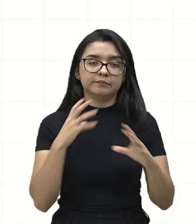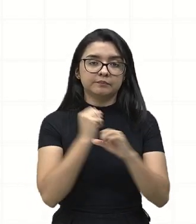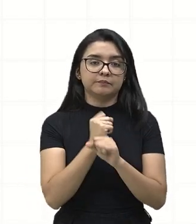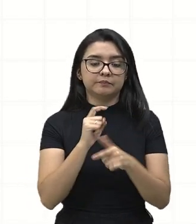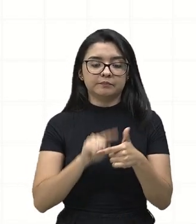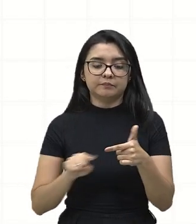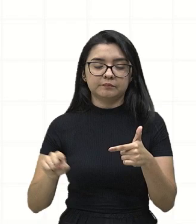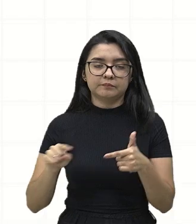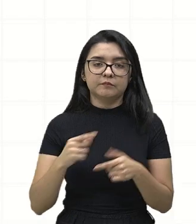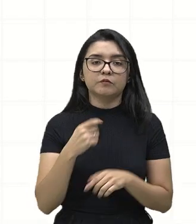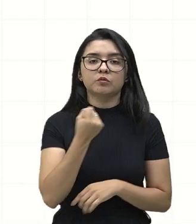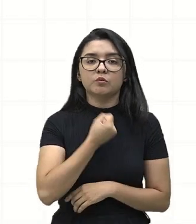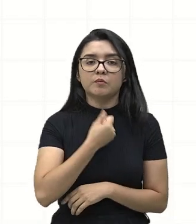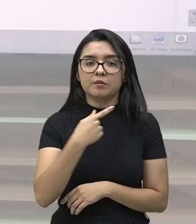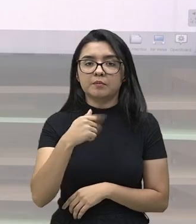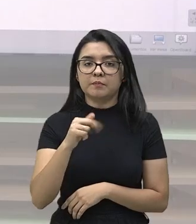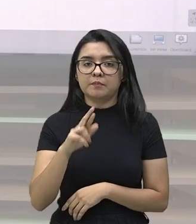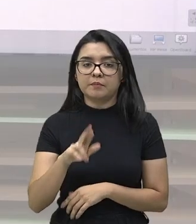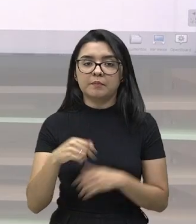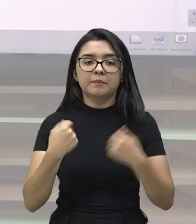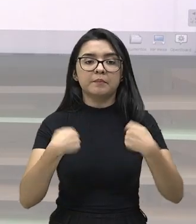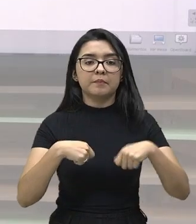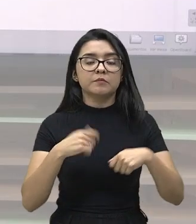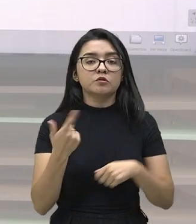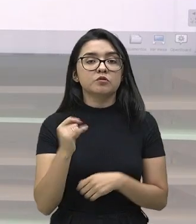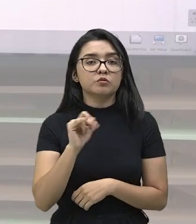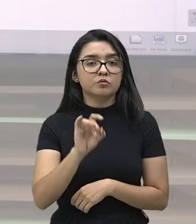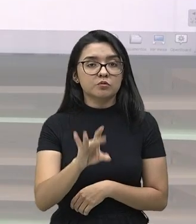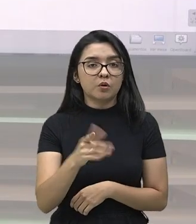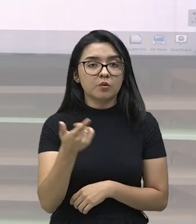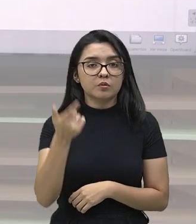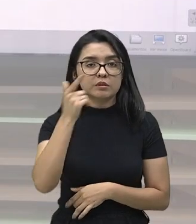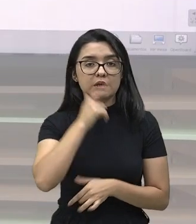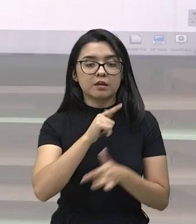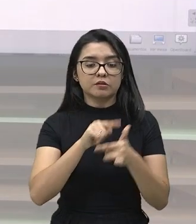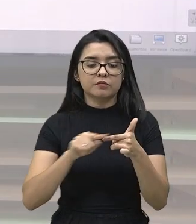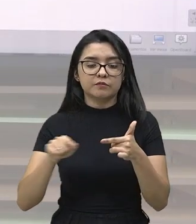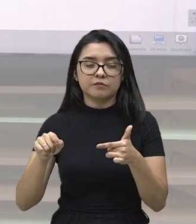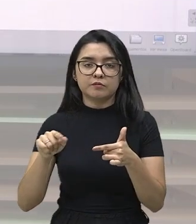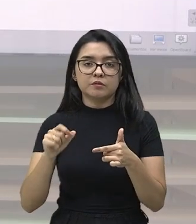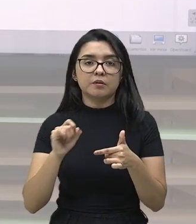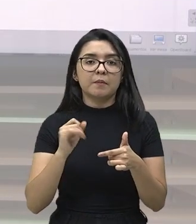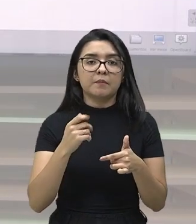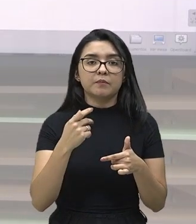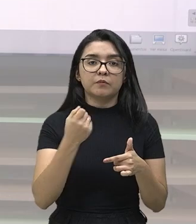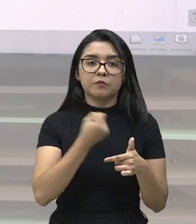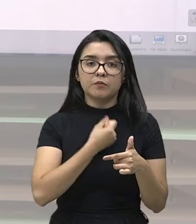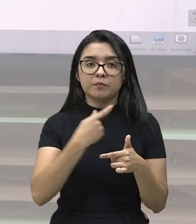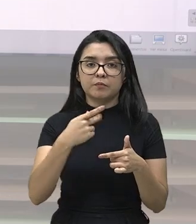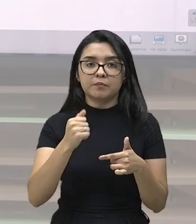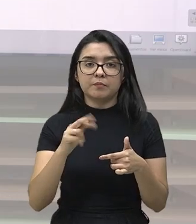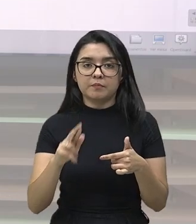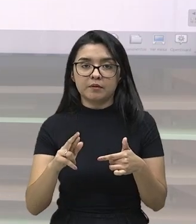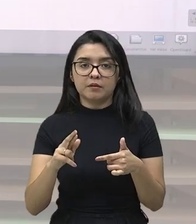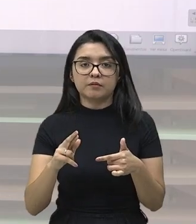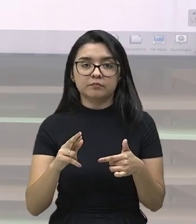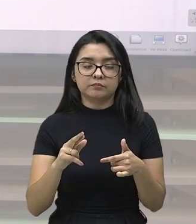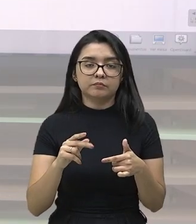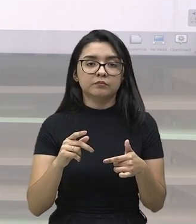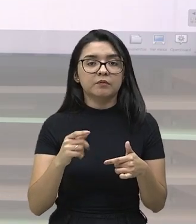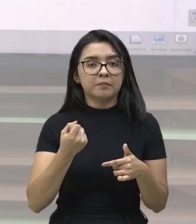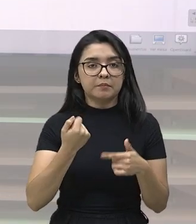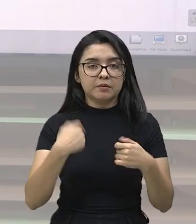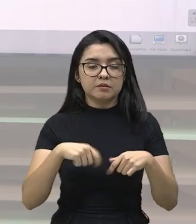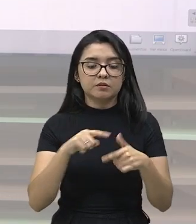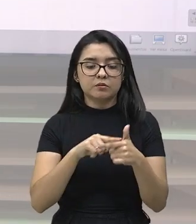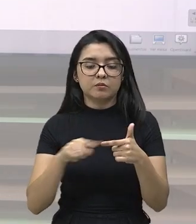em relação aos números pares é que a gente só consegue dividir números pares por números pares. Lembram lá